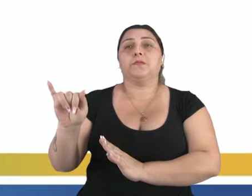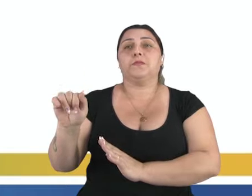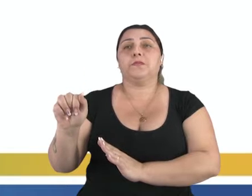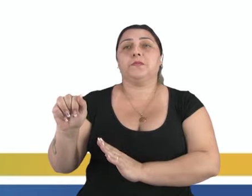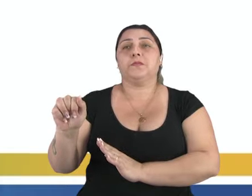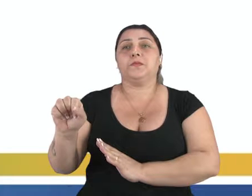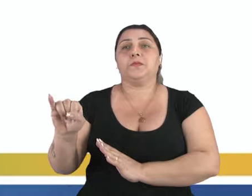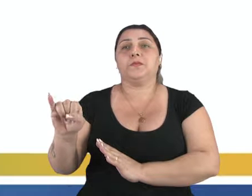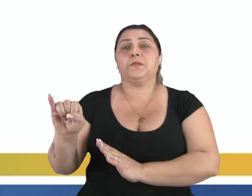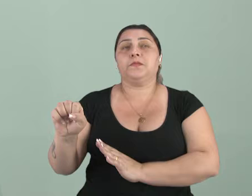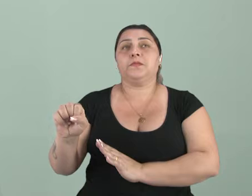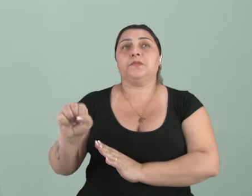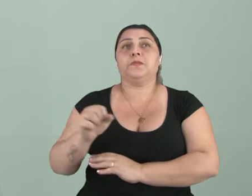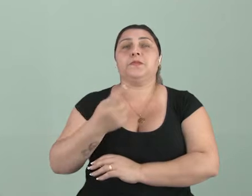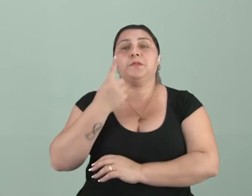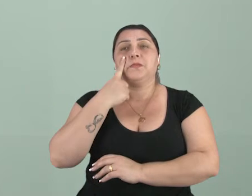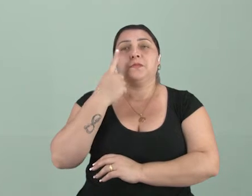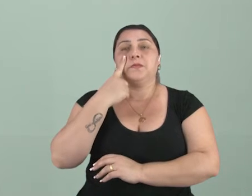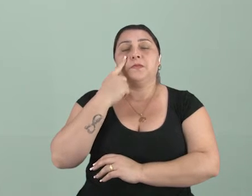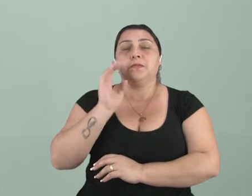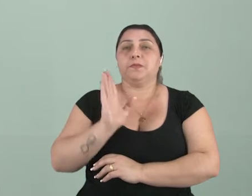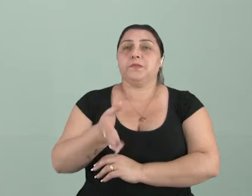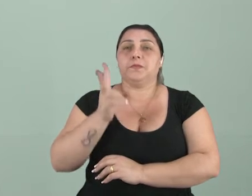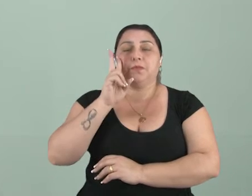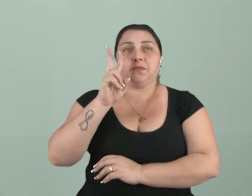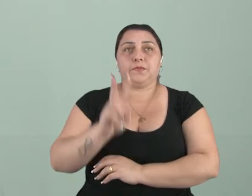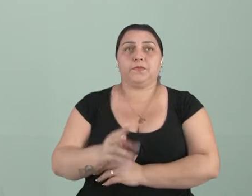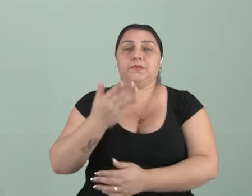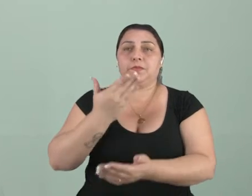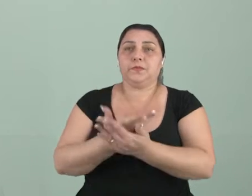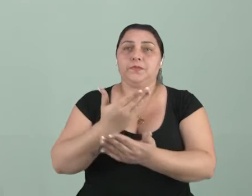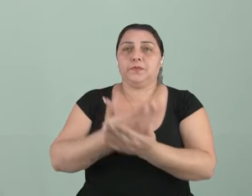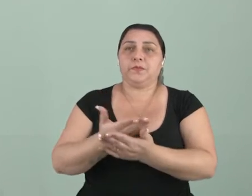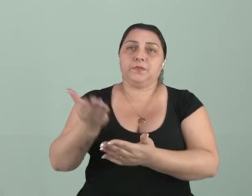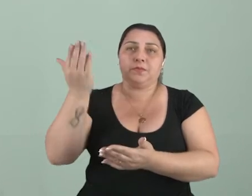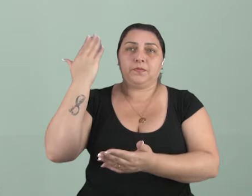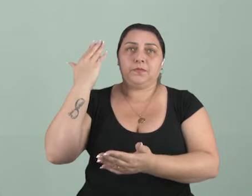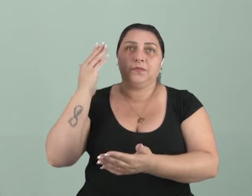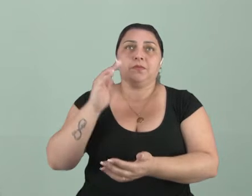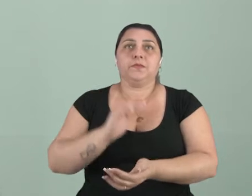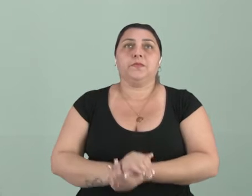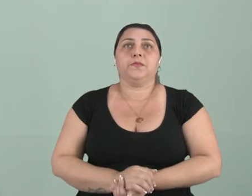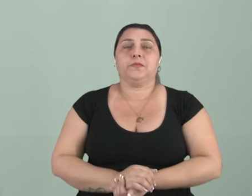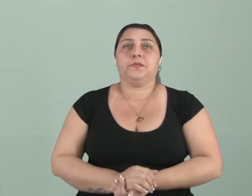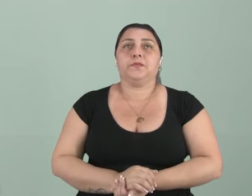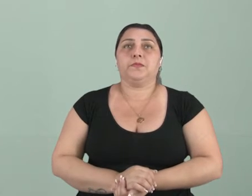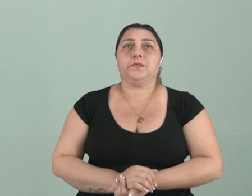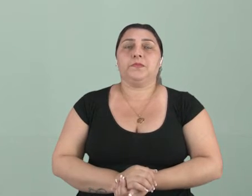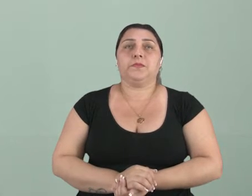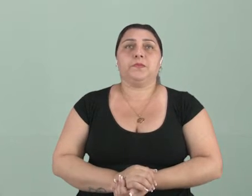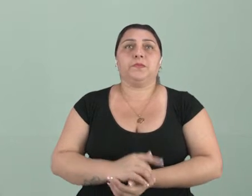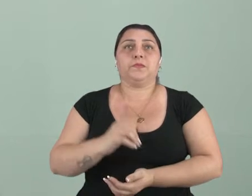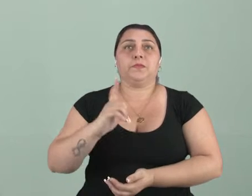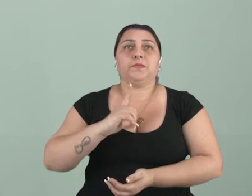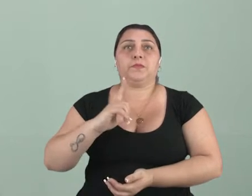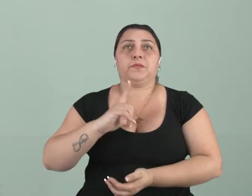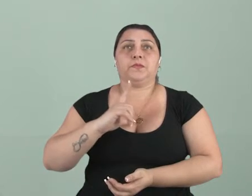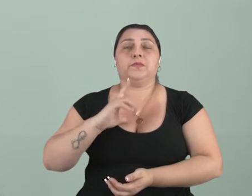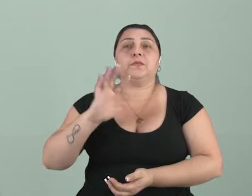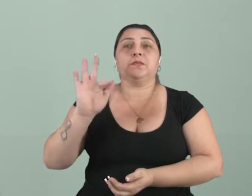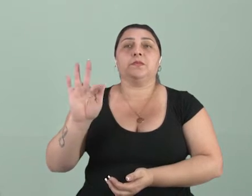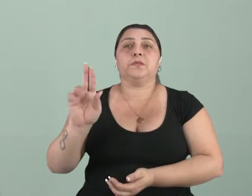em aulas anteriores, nós estamos trabalhando a função afim, e ela é da forma f de